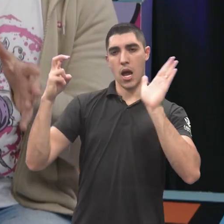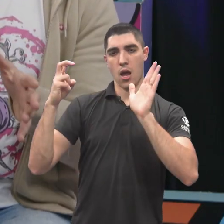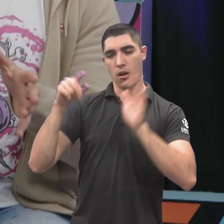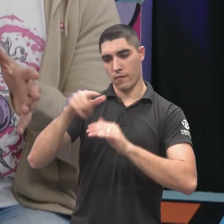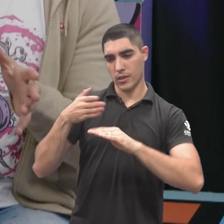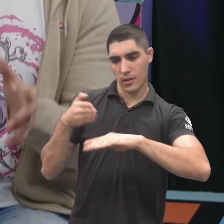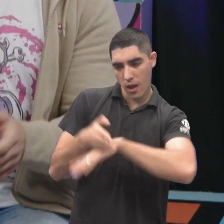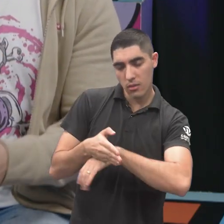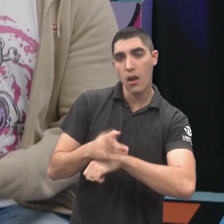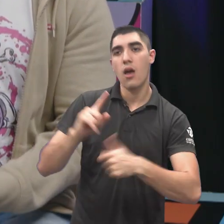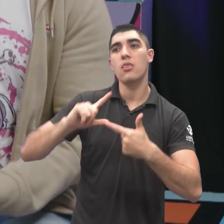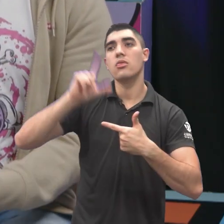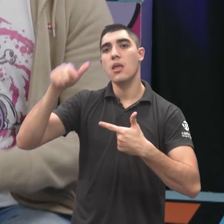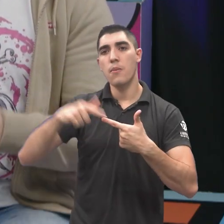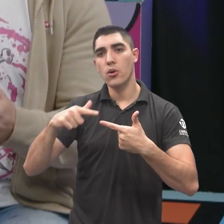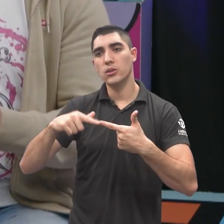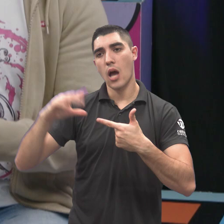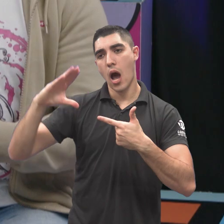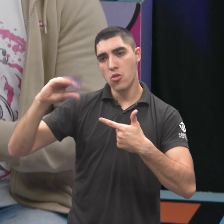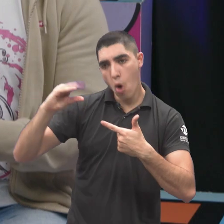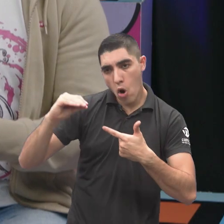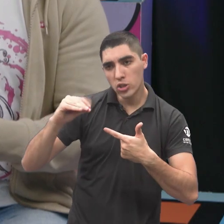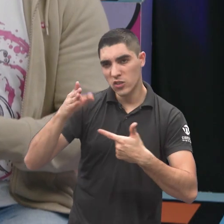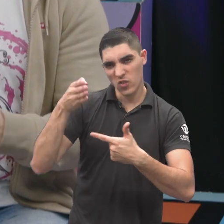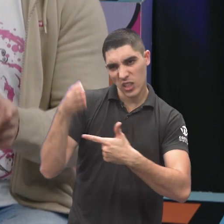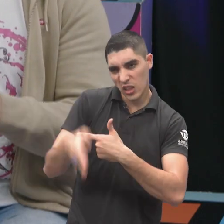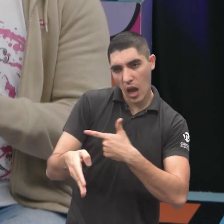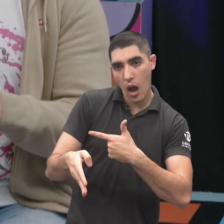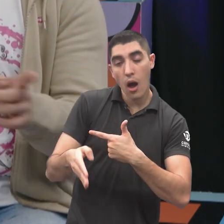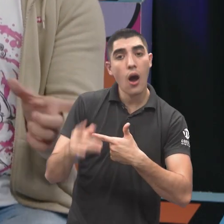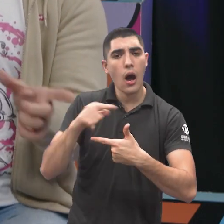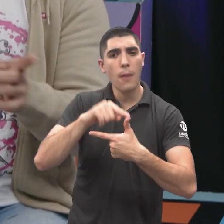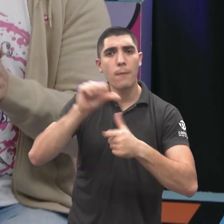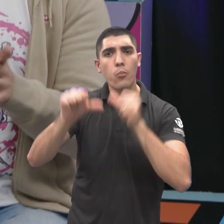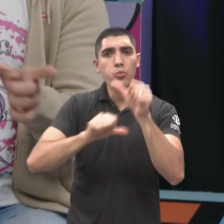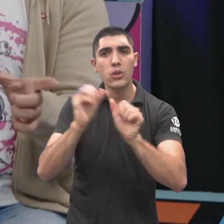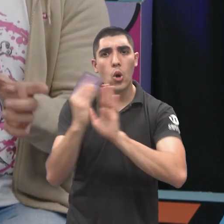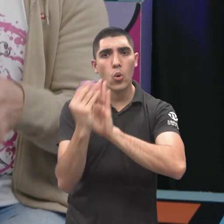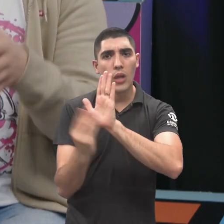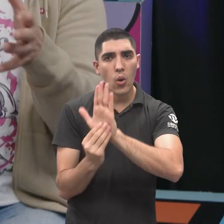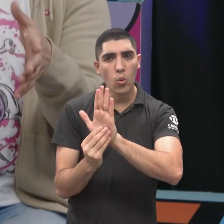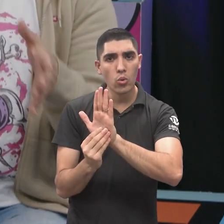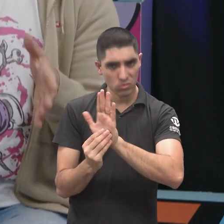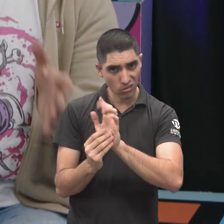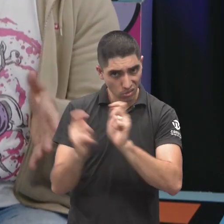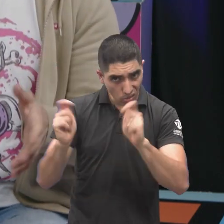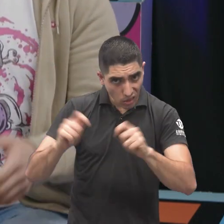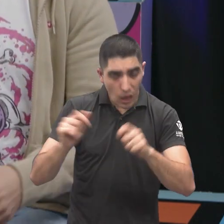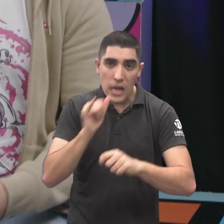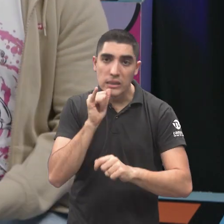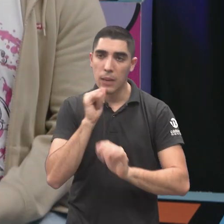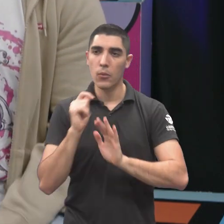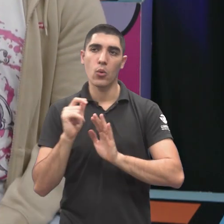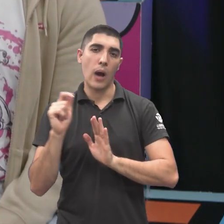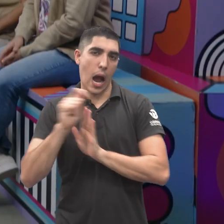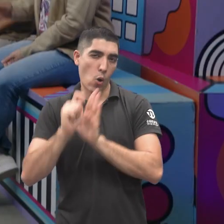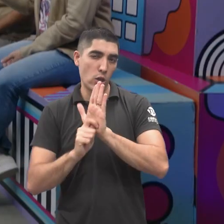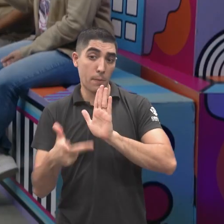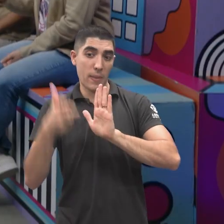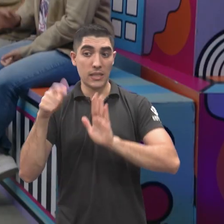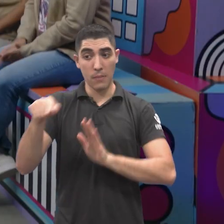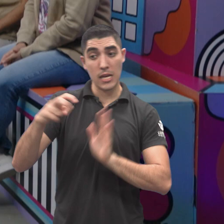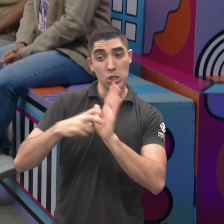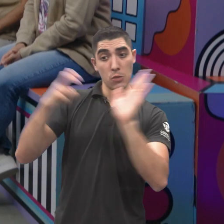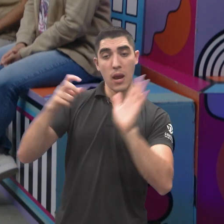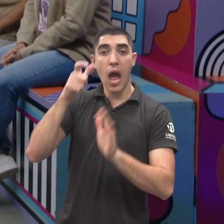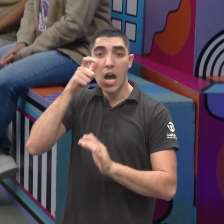um tipo de conteúdo, se você abrir no fim da tarde, você pode ver outro, é isso? Porque ele entende que você, sei lá, de manhã você vê notícia e no fim de tarde você vê as